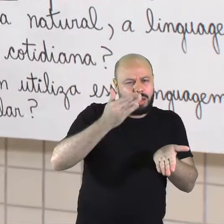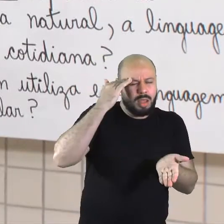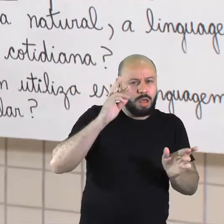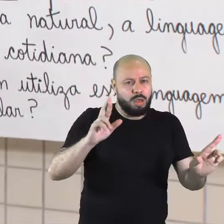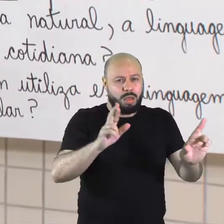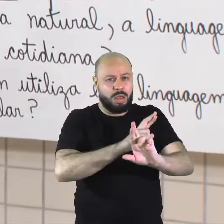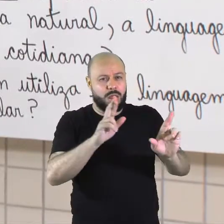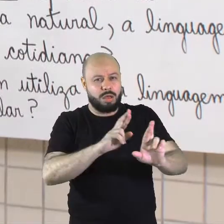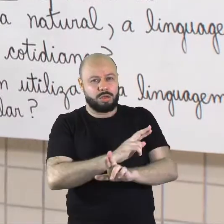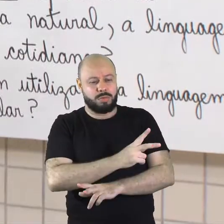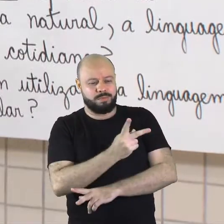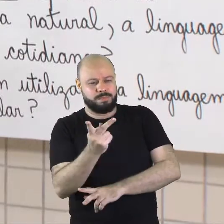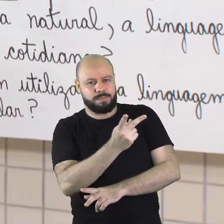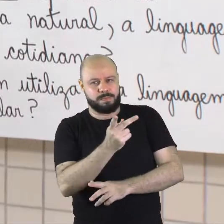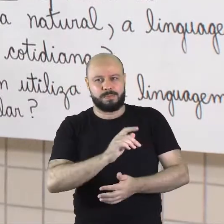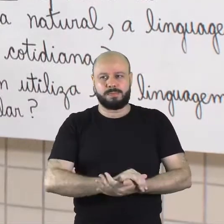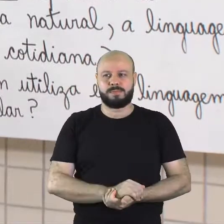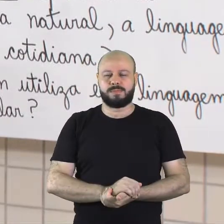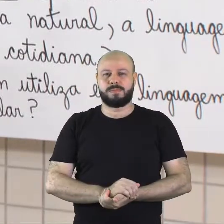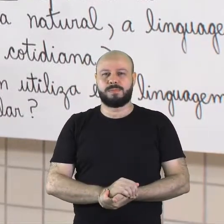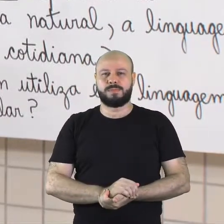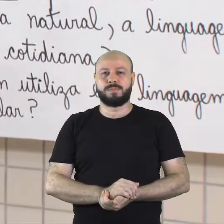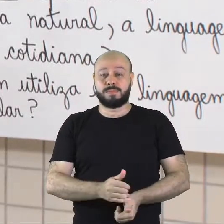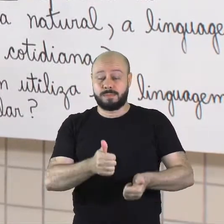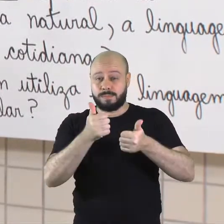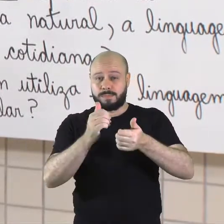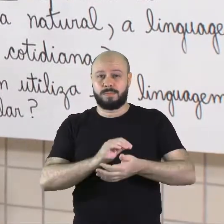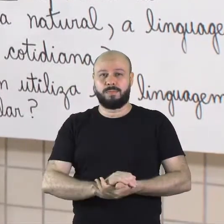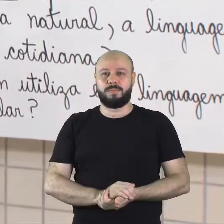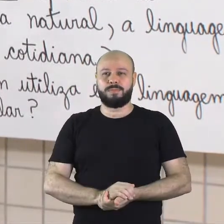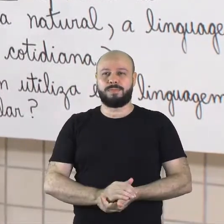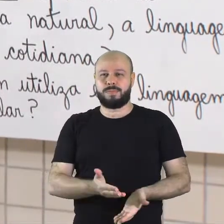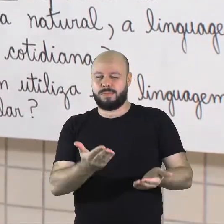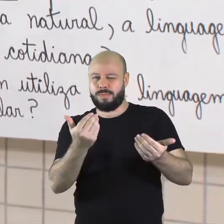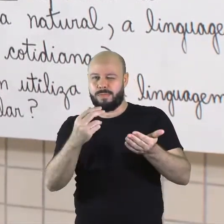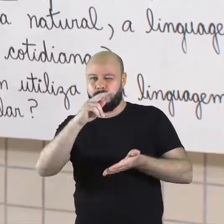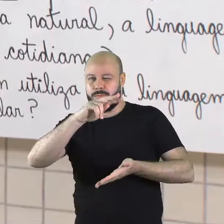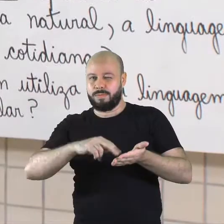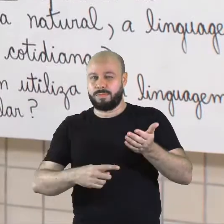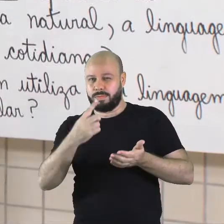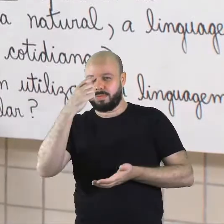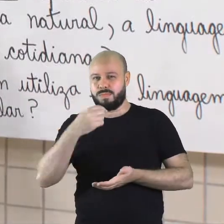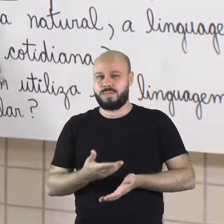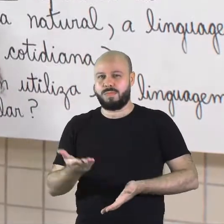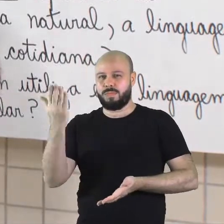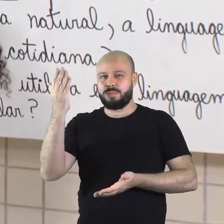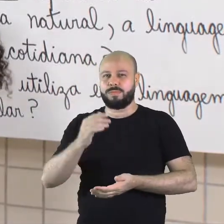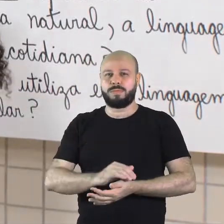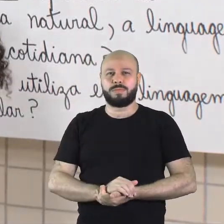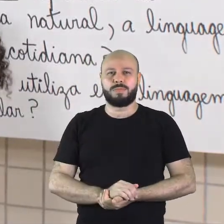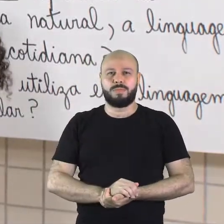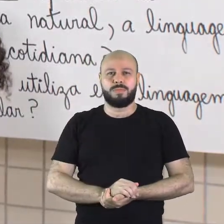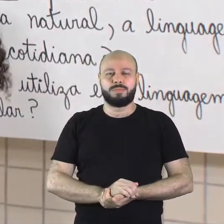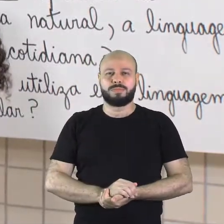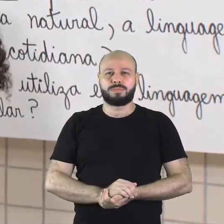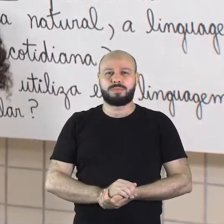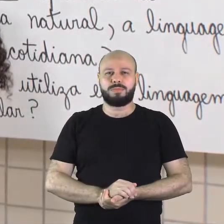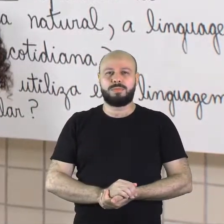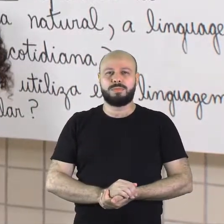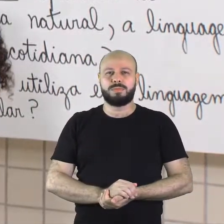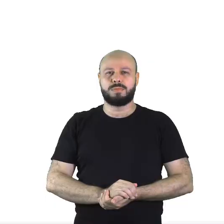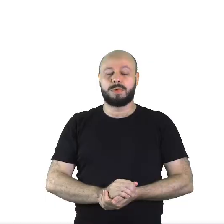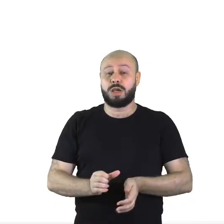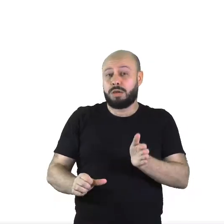relacionar esses 2 poemas, certo? Então vamos ver aqui a imagem, olha só. O